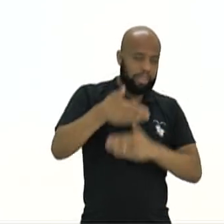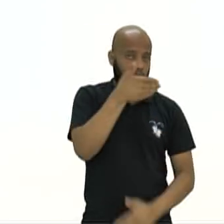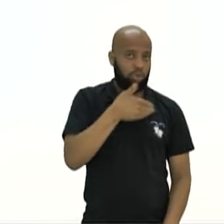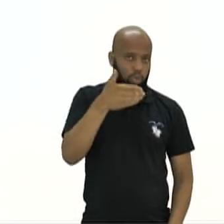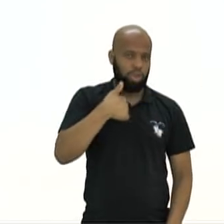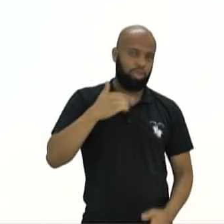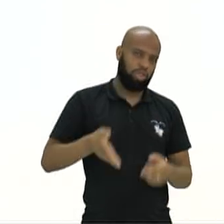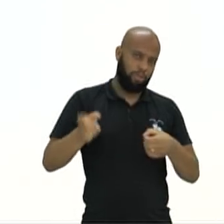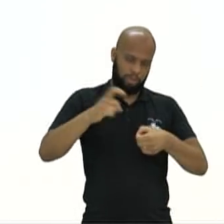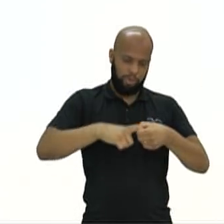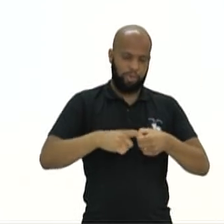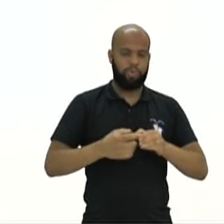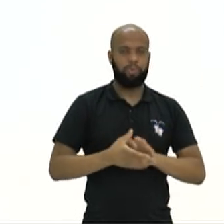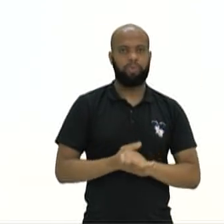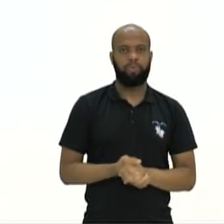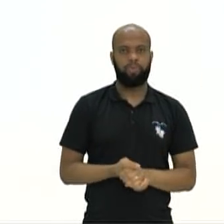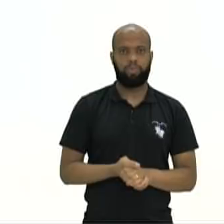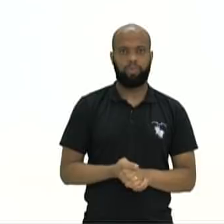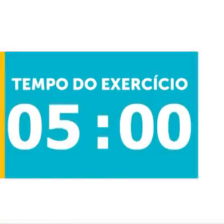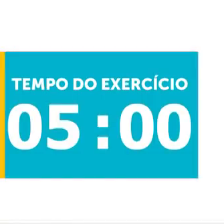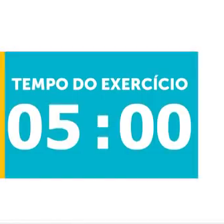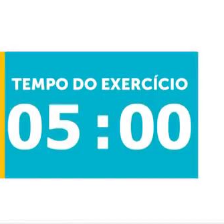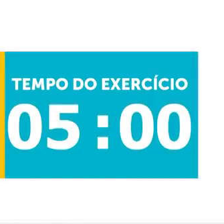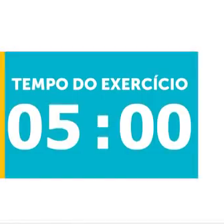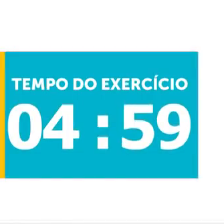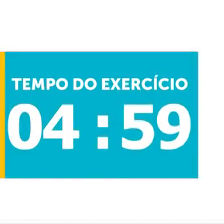Daqui a pouquinho nós voltamos, corrigimos juntos.